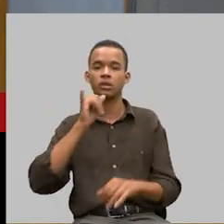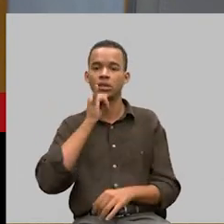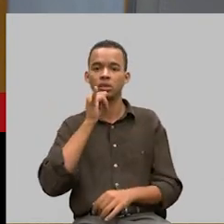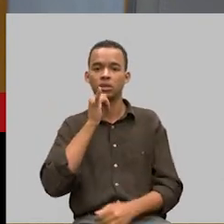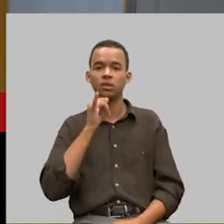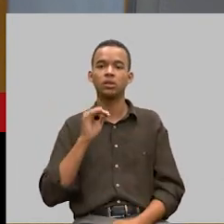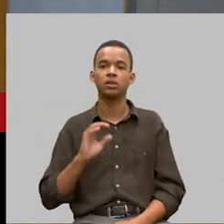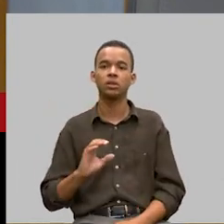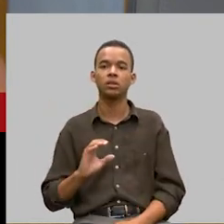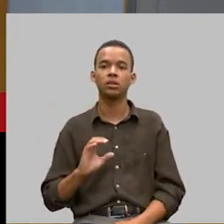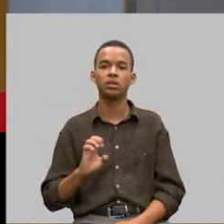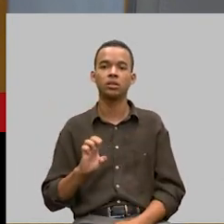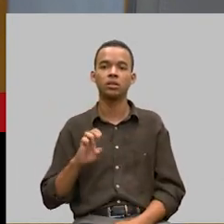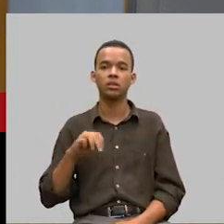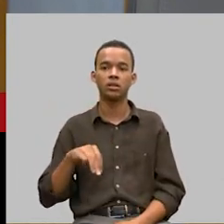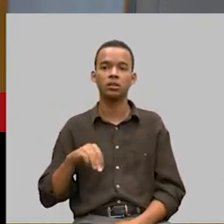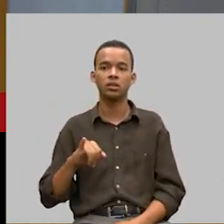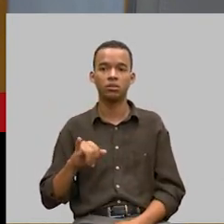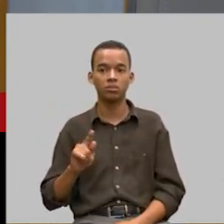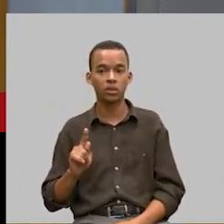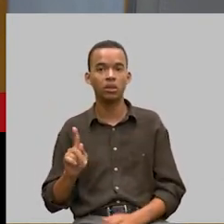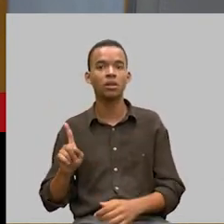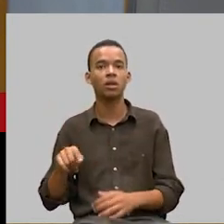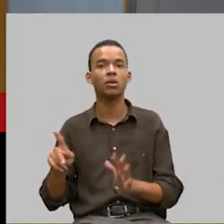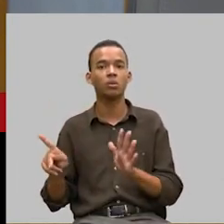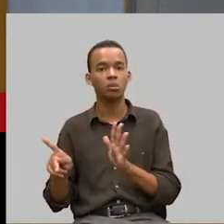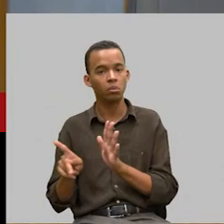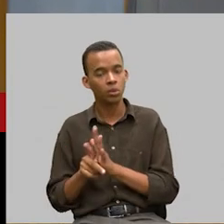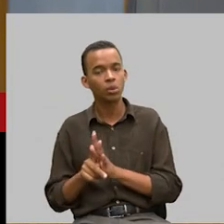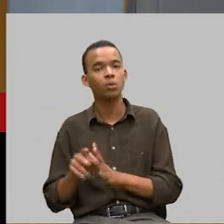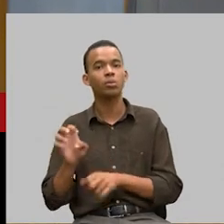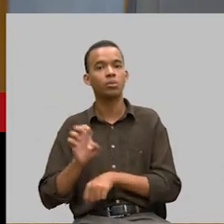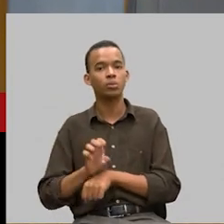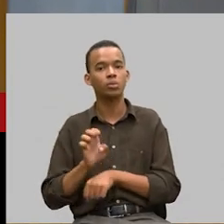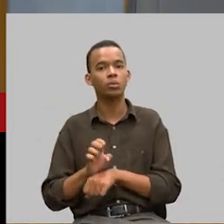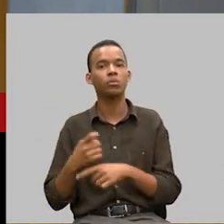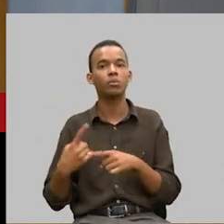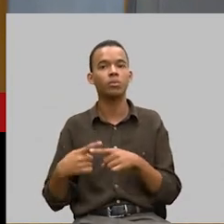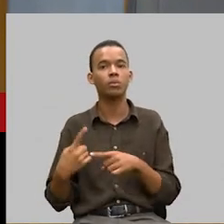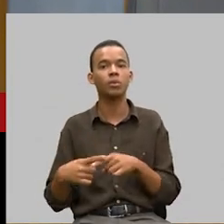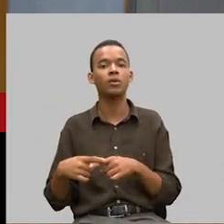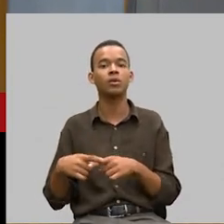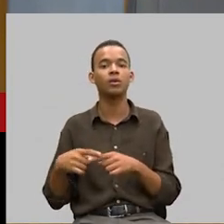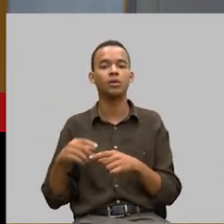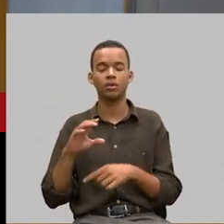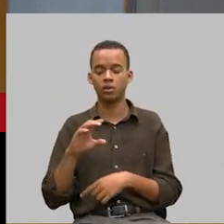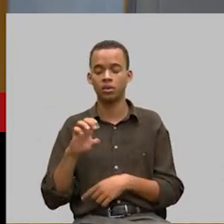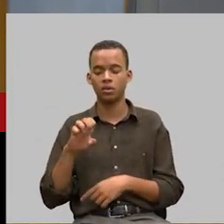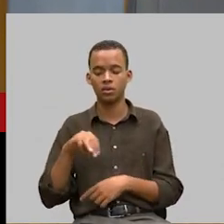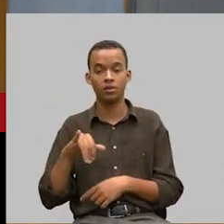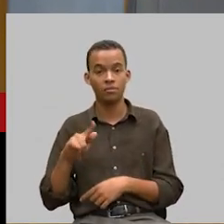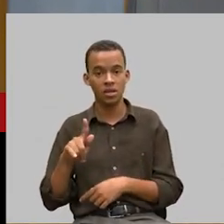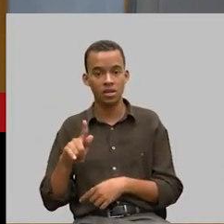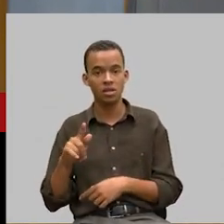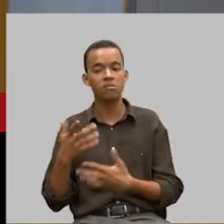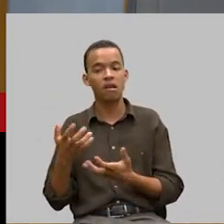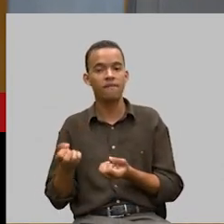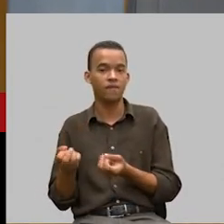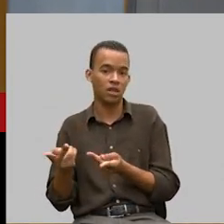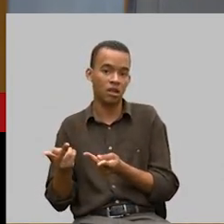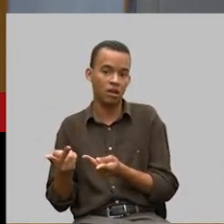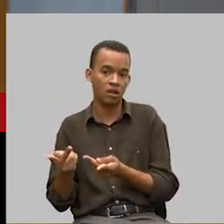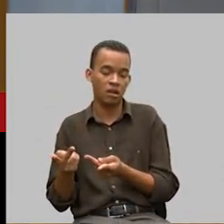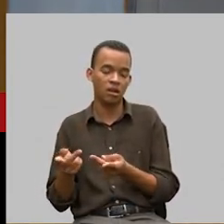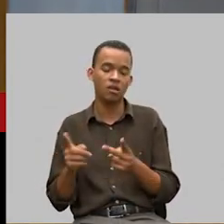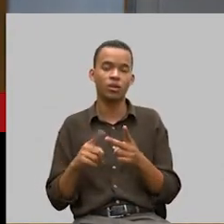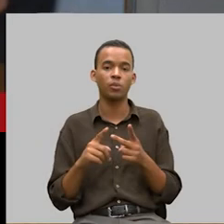semig estatal porque o governo também quer vender Mig ele também quer vender a COPASA se não tiver